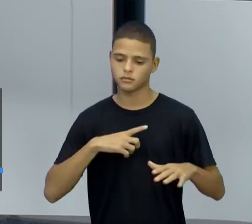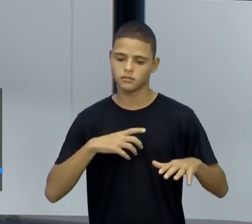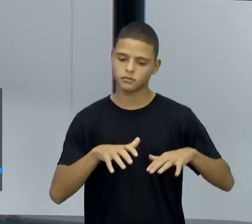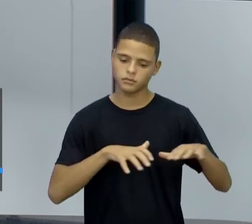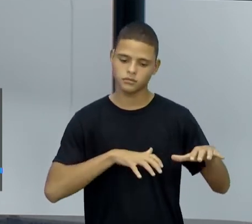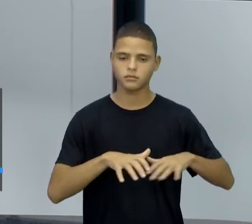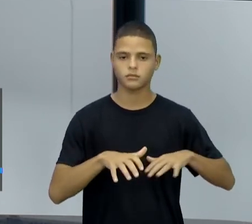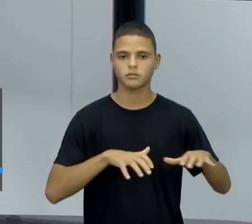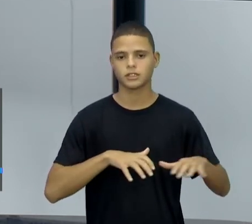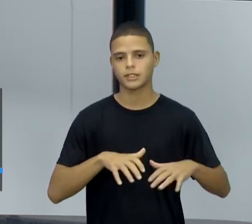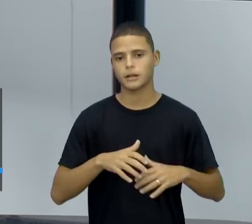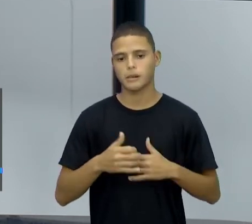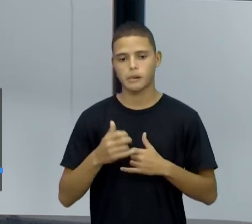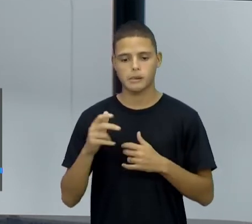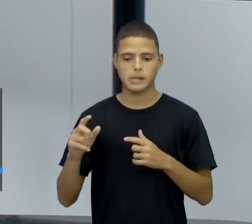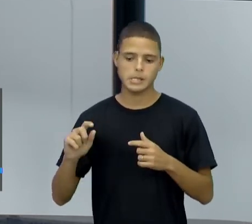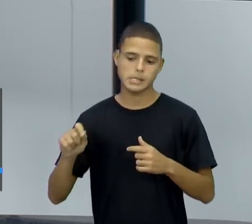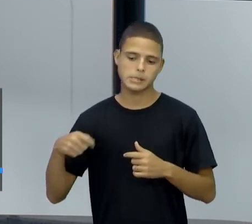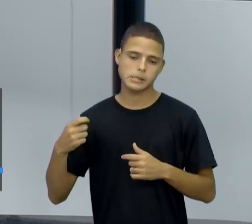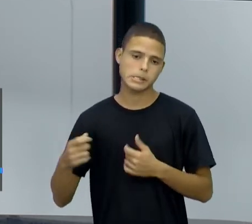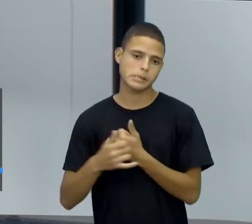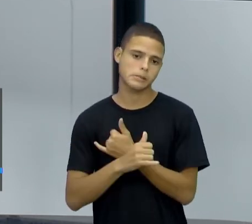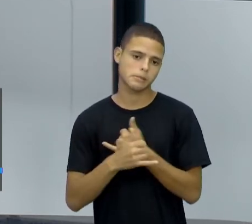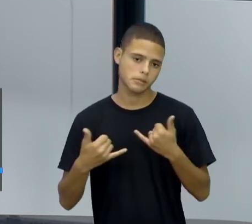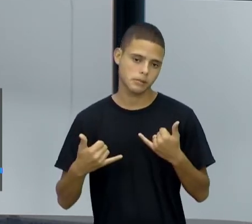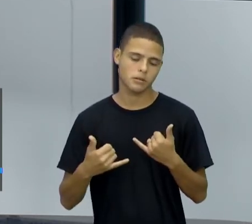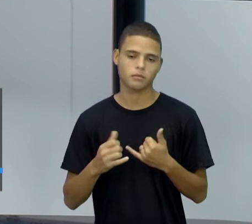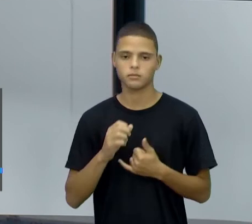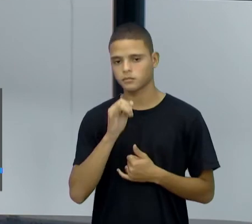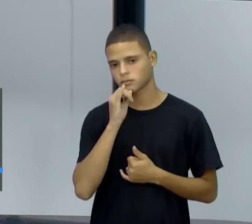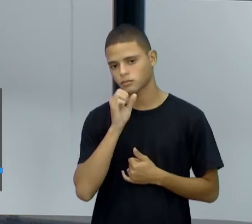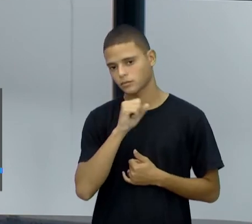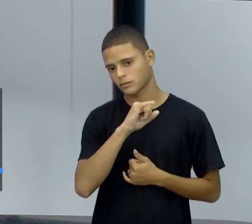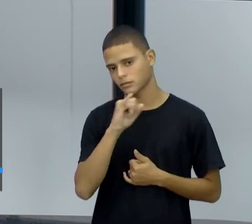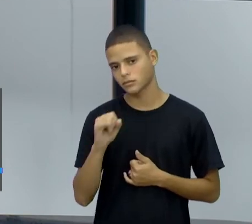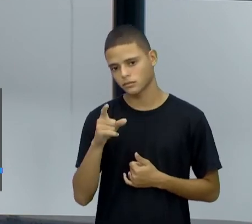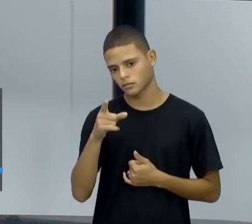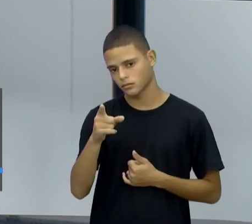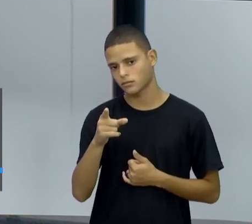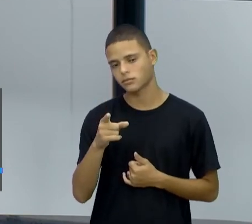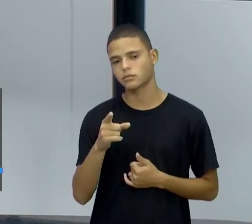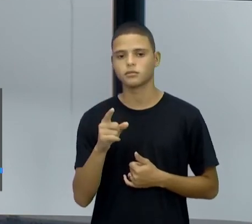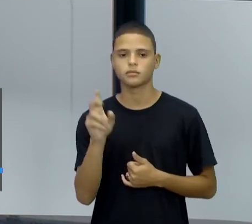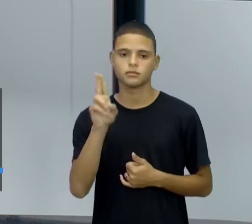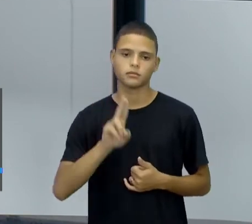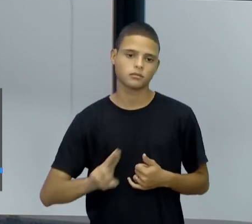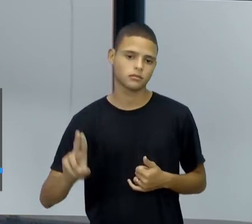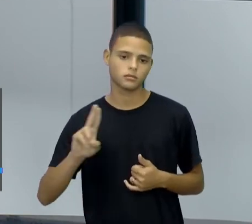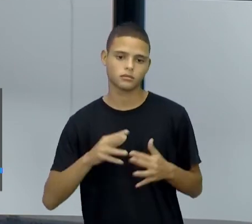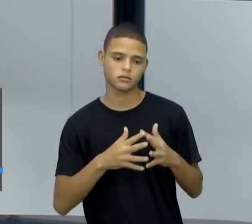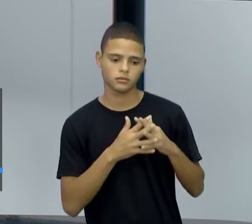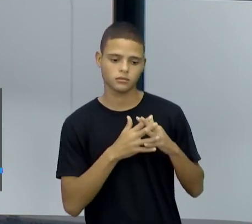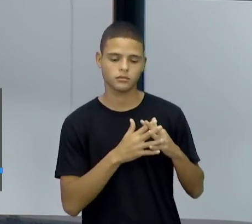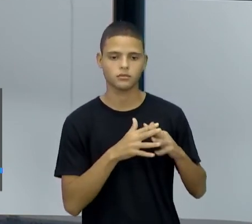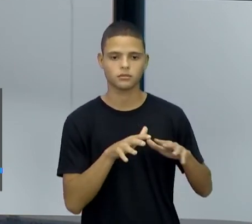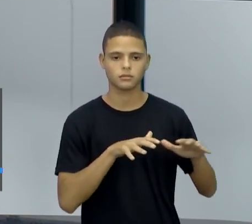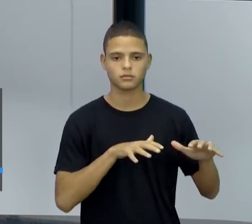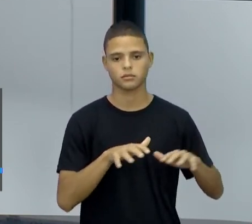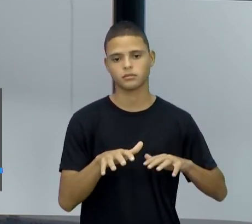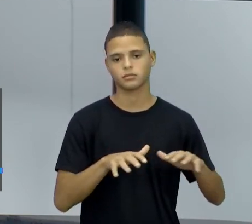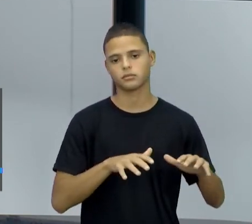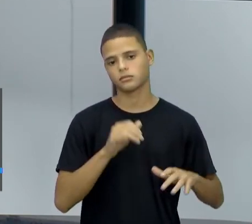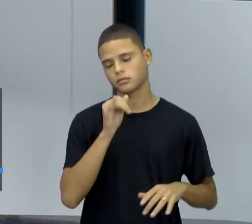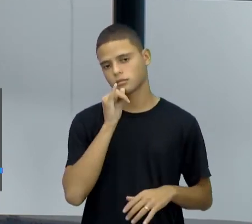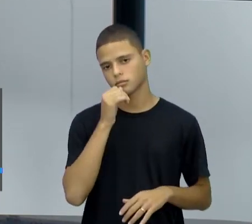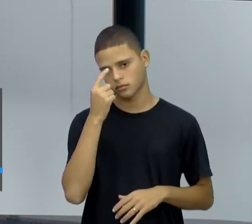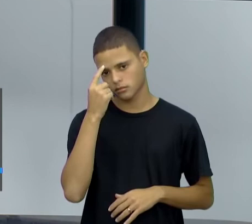gente chama de eletricidade. E se no meio do caminho você colocar uma coisa que atrapalhe esse movimento, suponha